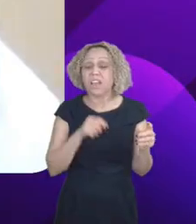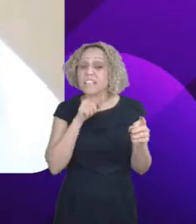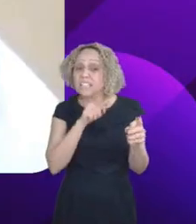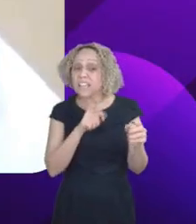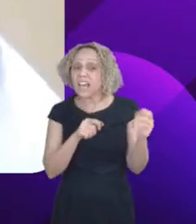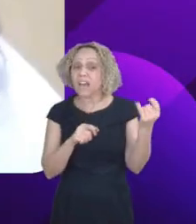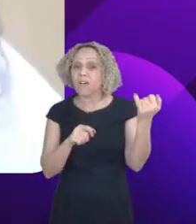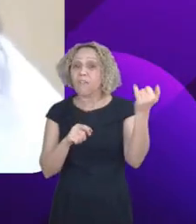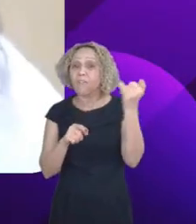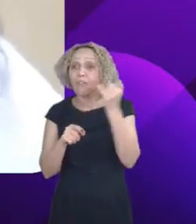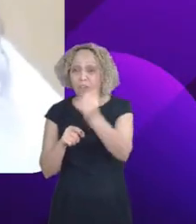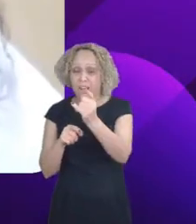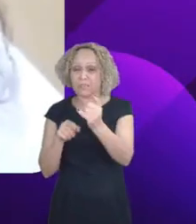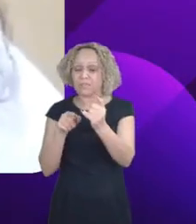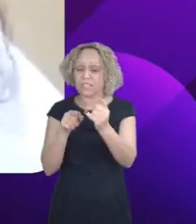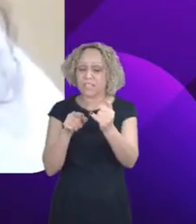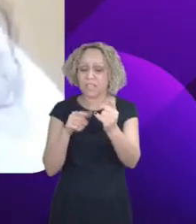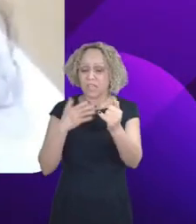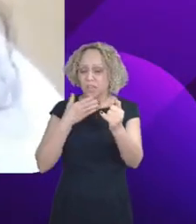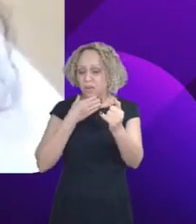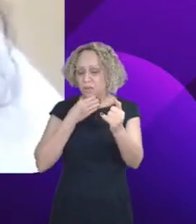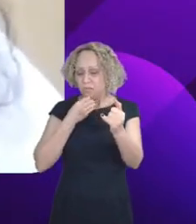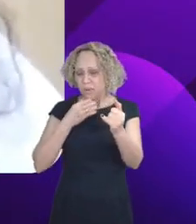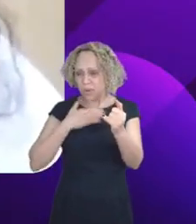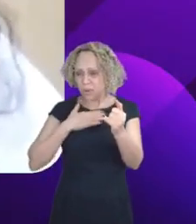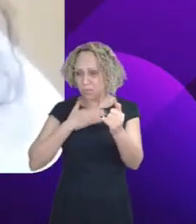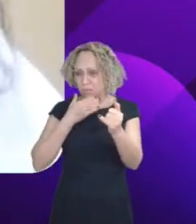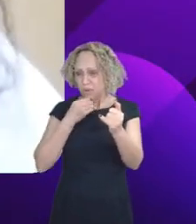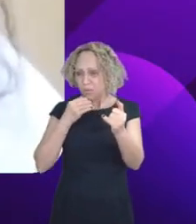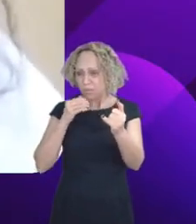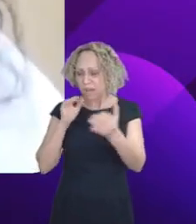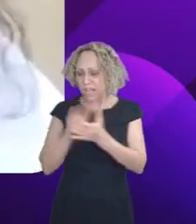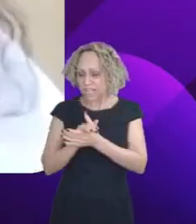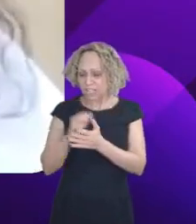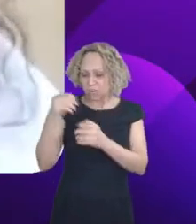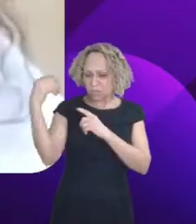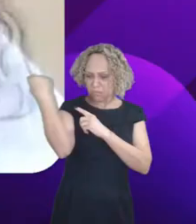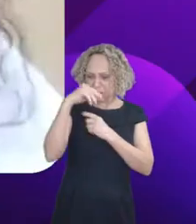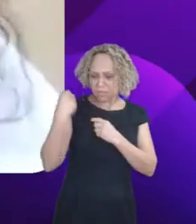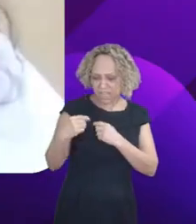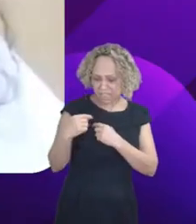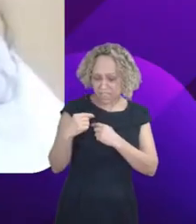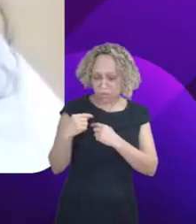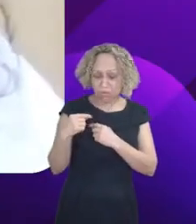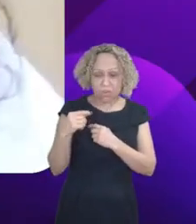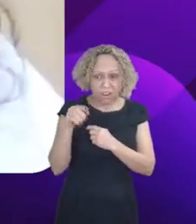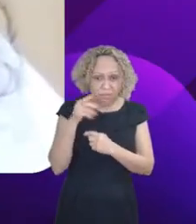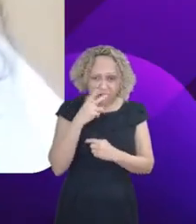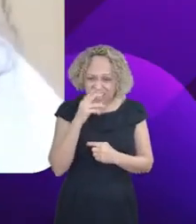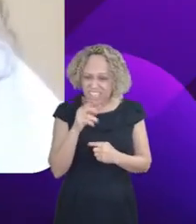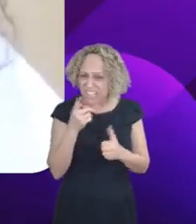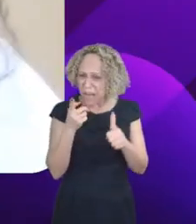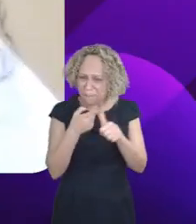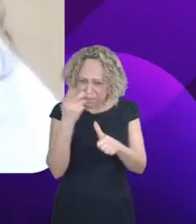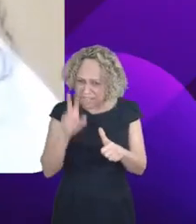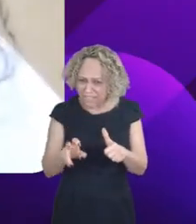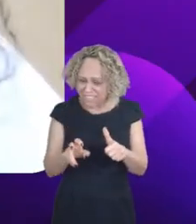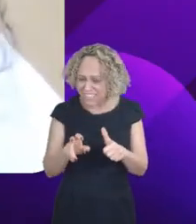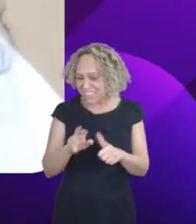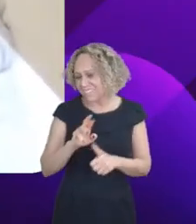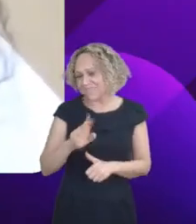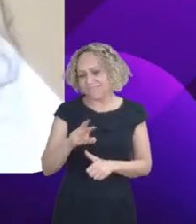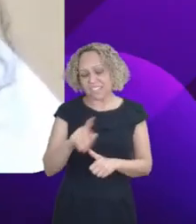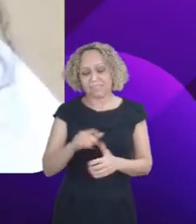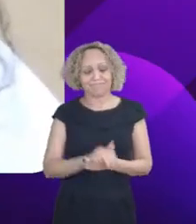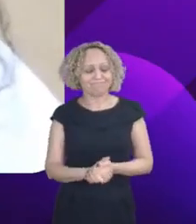fazer, entregar a única coisa que uma alma humana tem que dar a outra alma humana, que é o respeito.